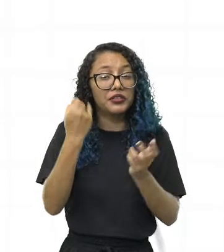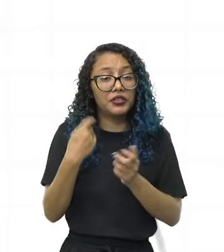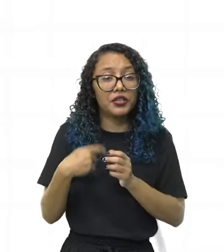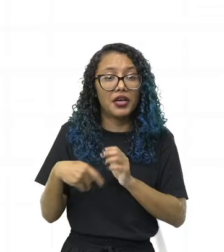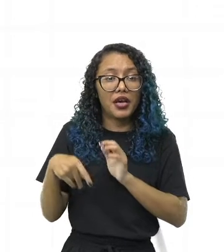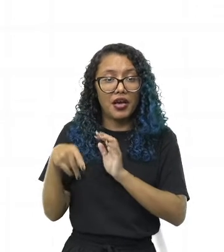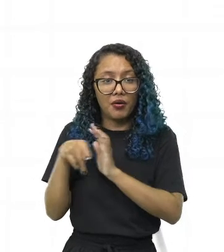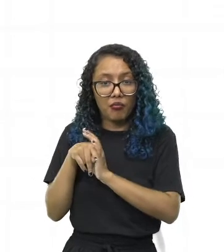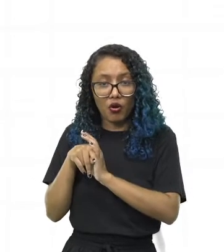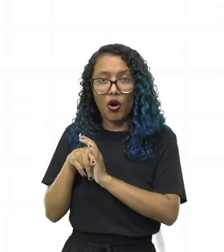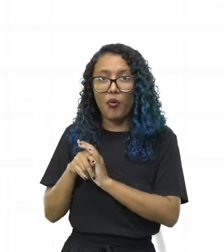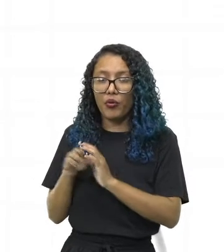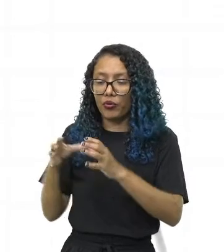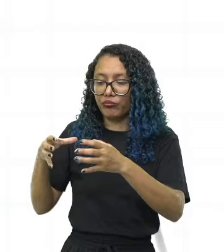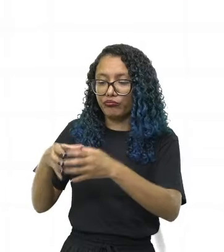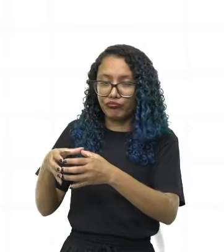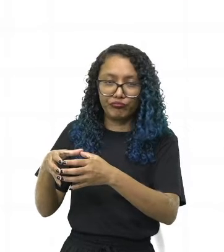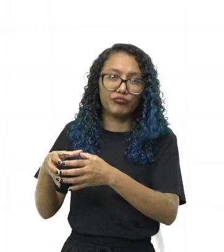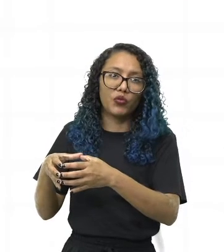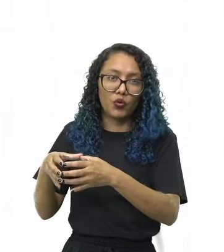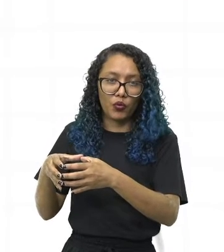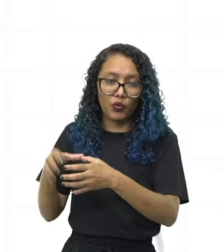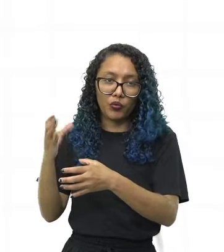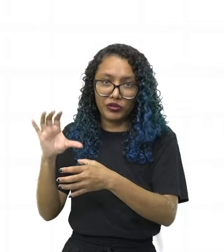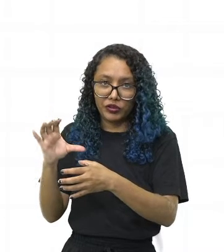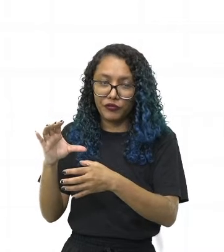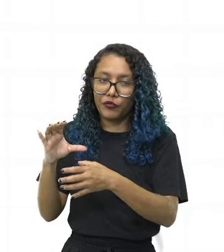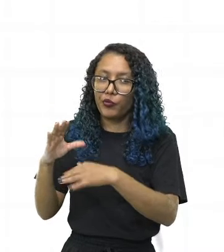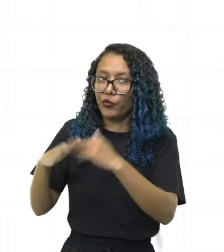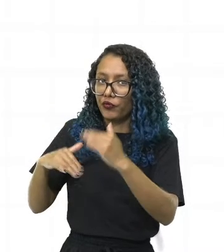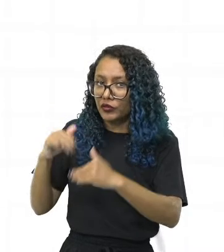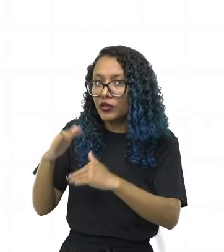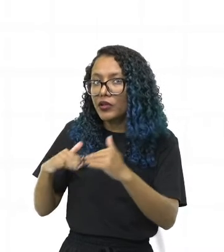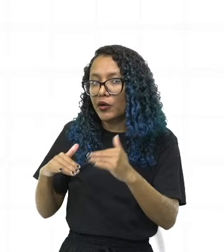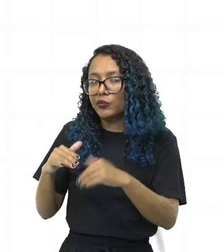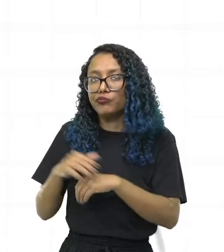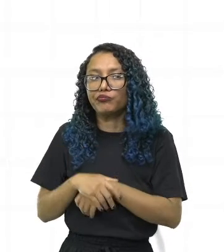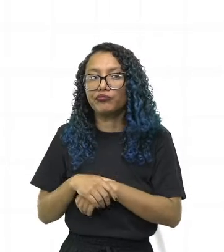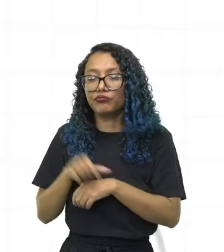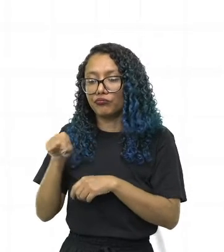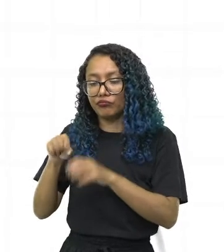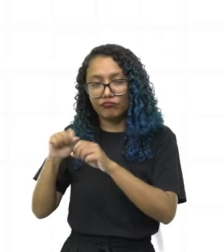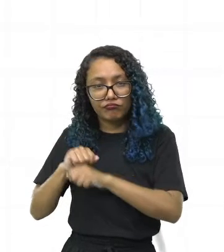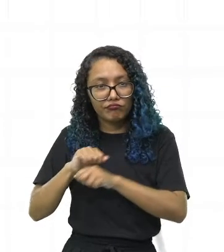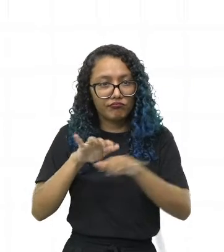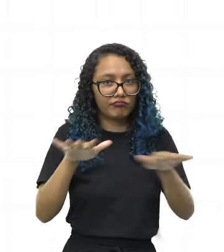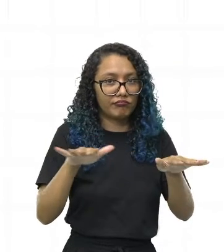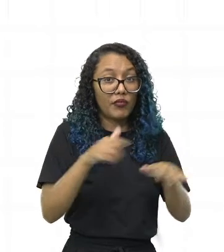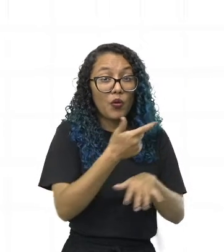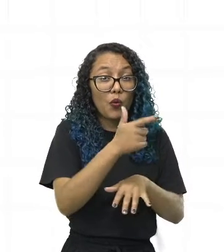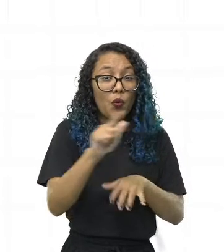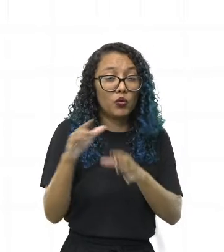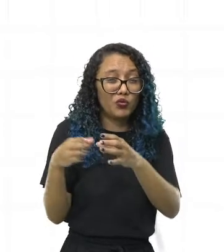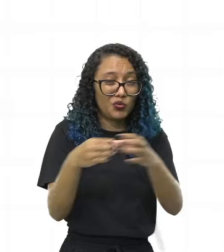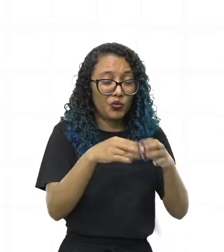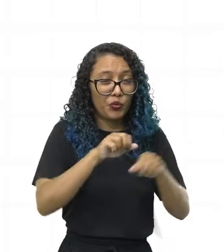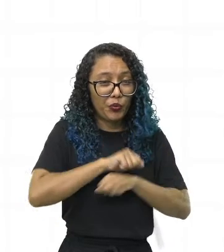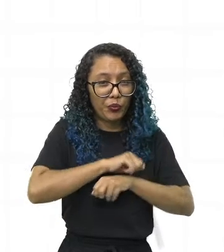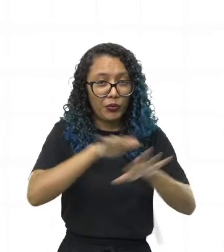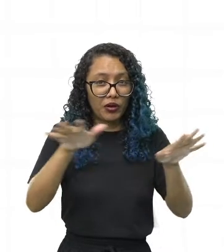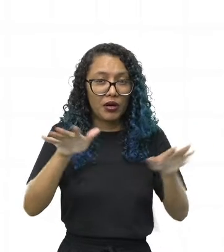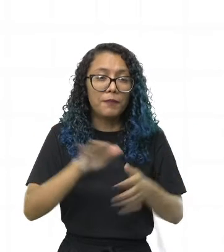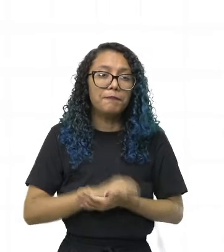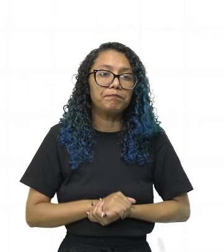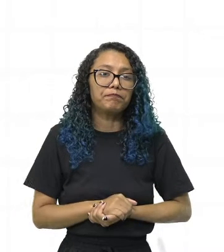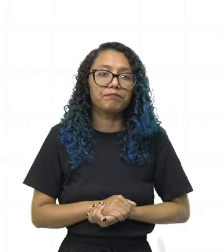e sujeitos inseridos na área. Apesar dessa forte necessidade de acessibilizar